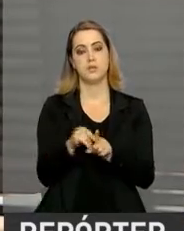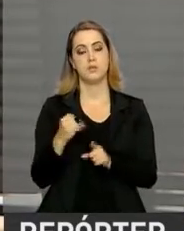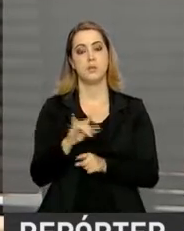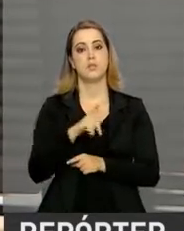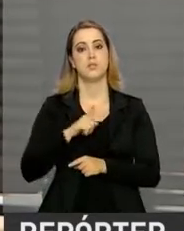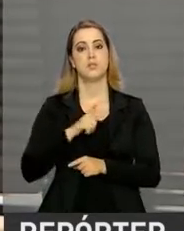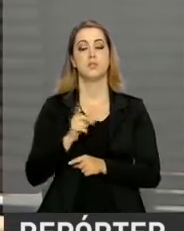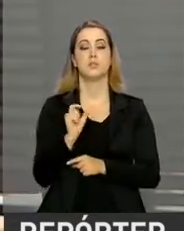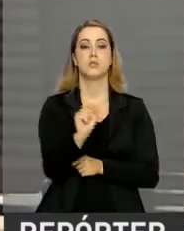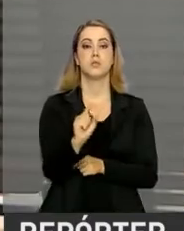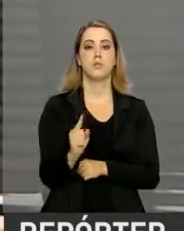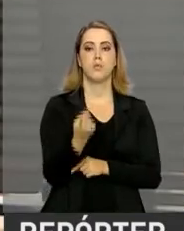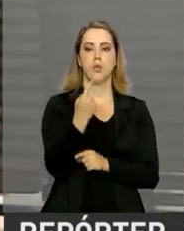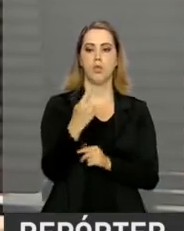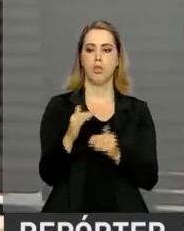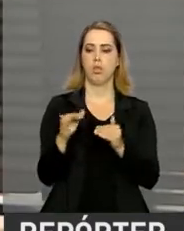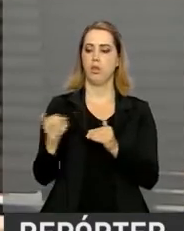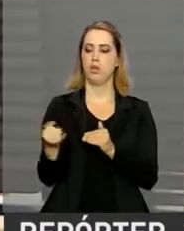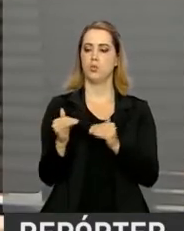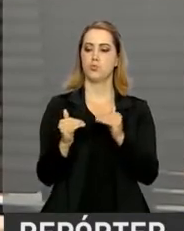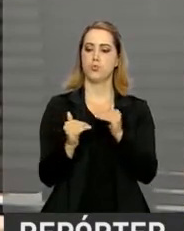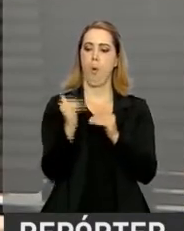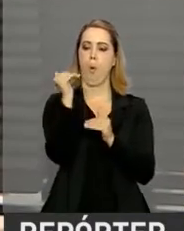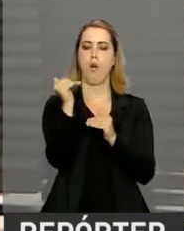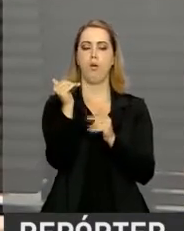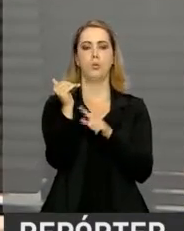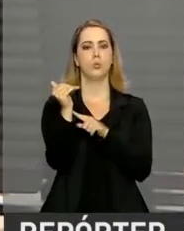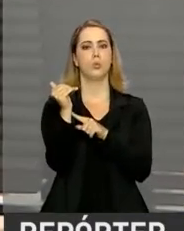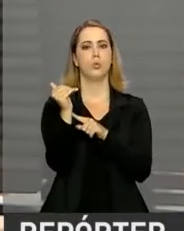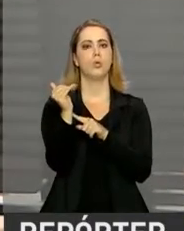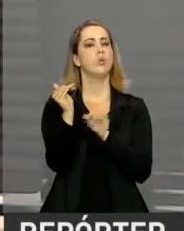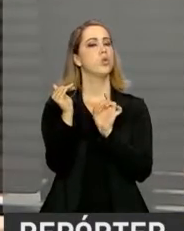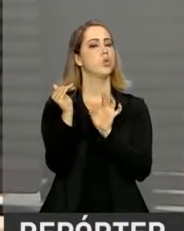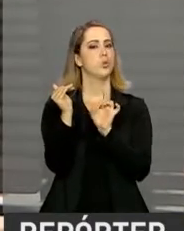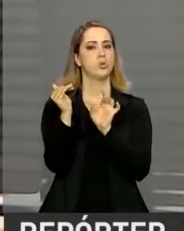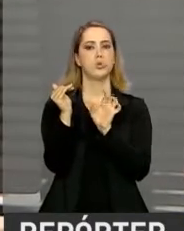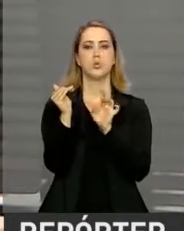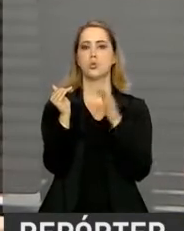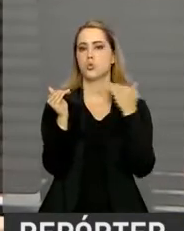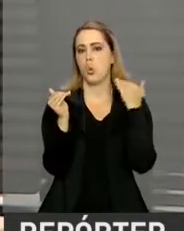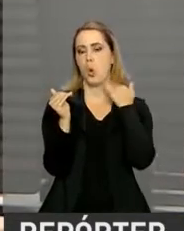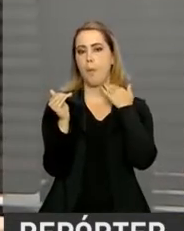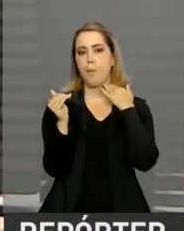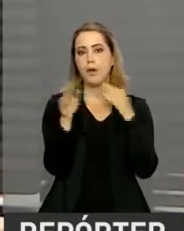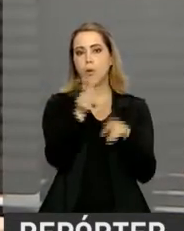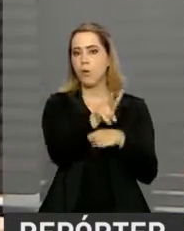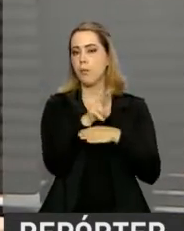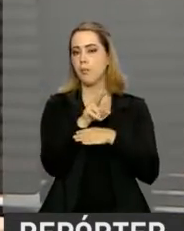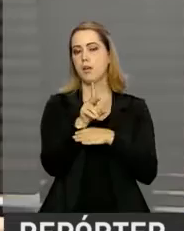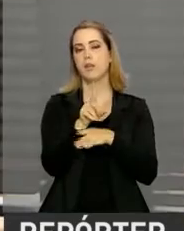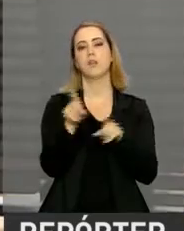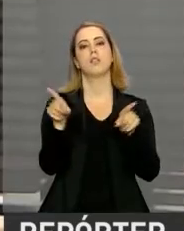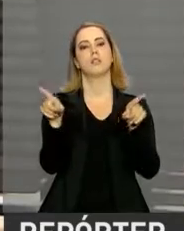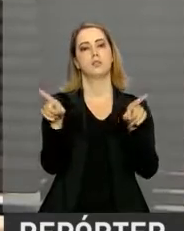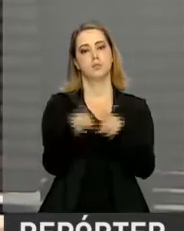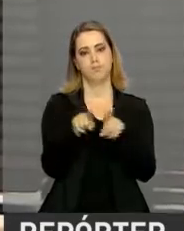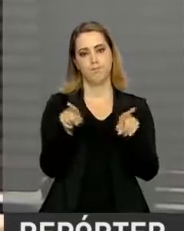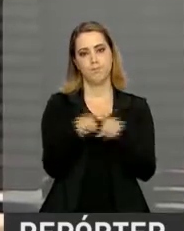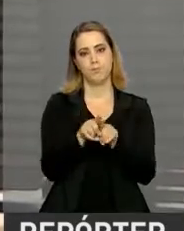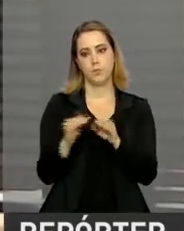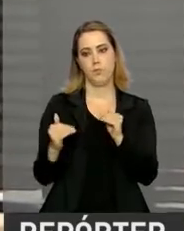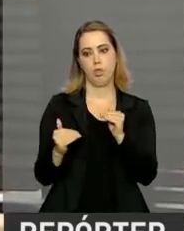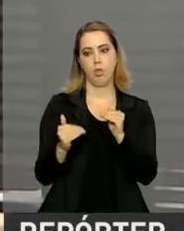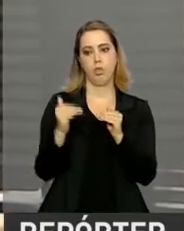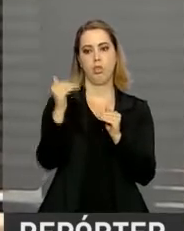significa que não apenas as taxas de juros que são usadas para se obter empréstimo também vai terminar ficando em